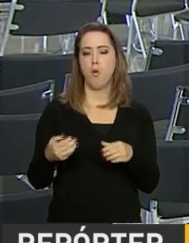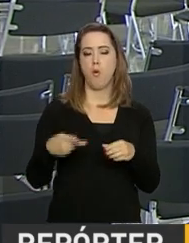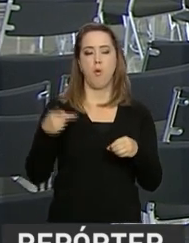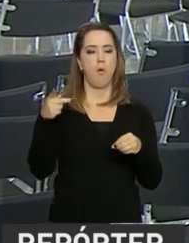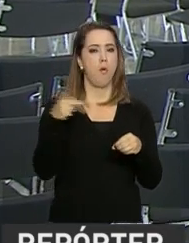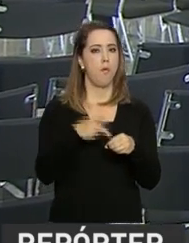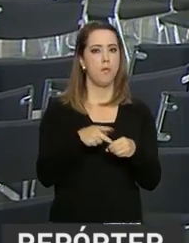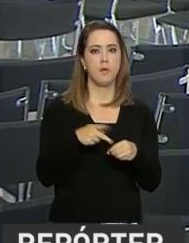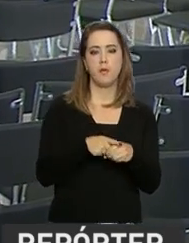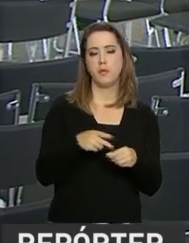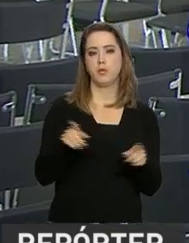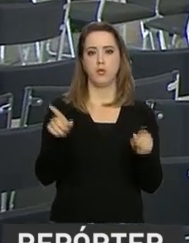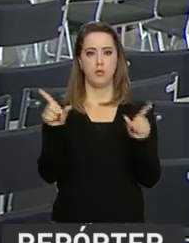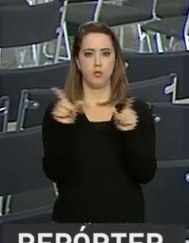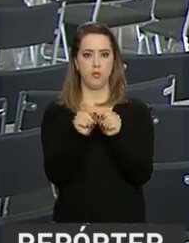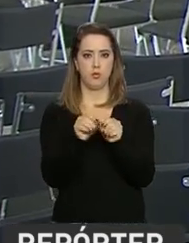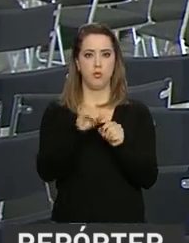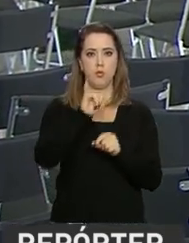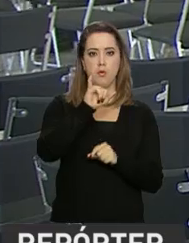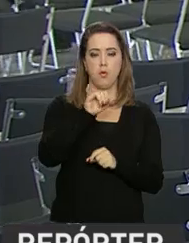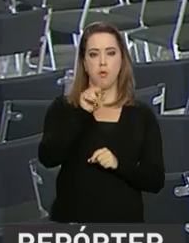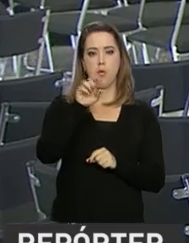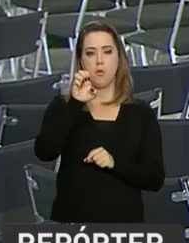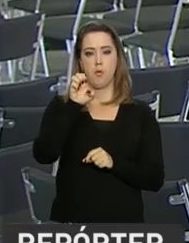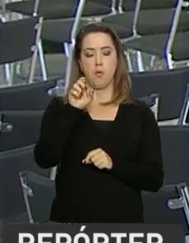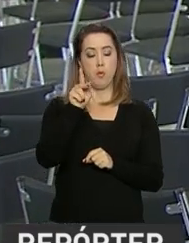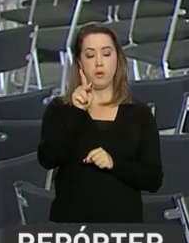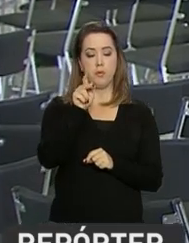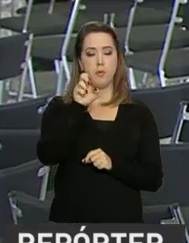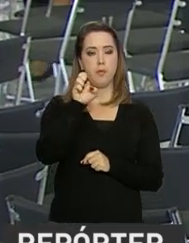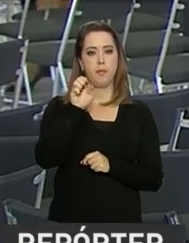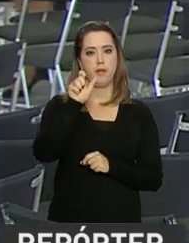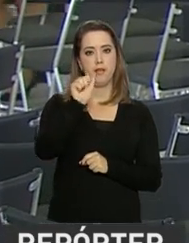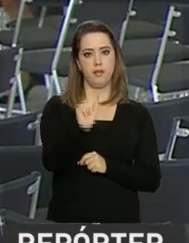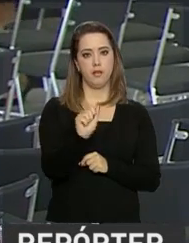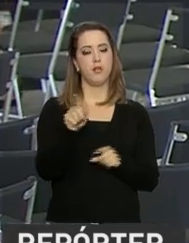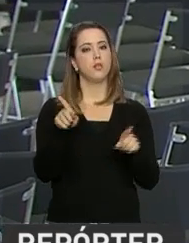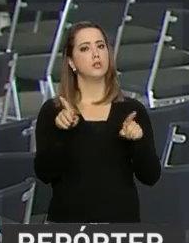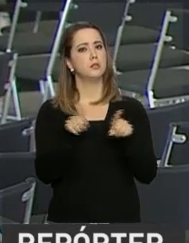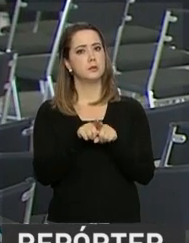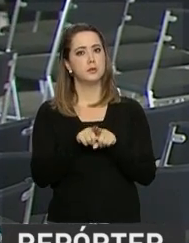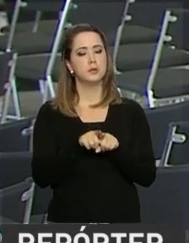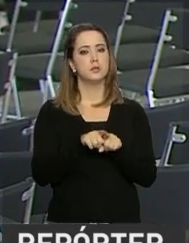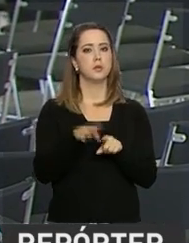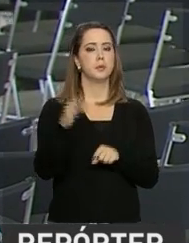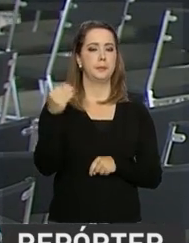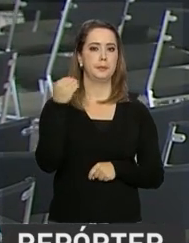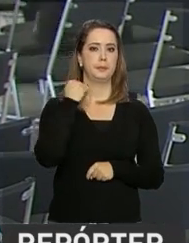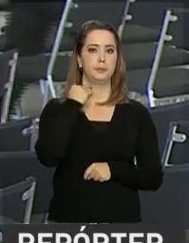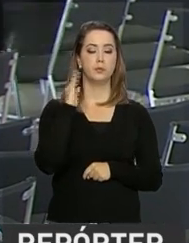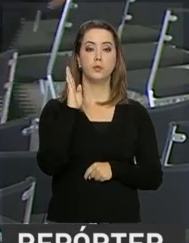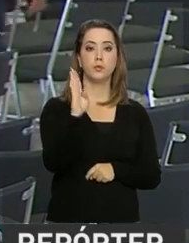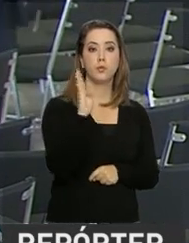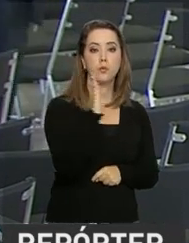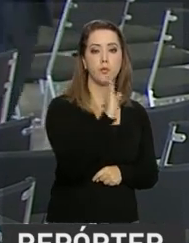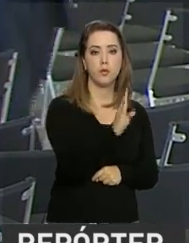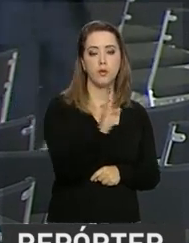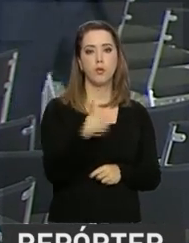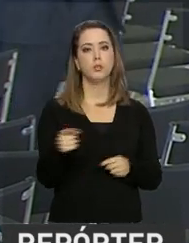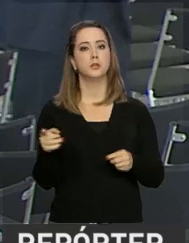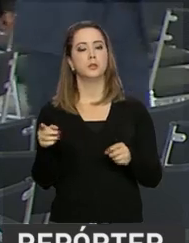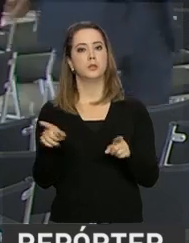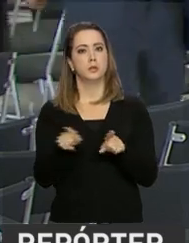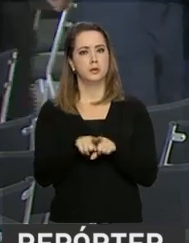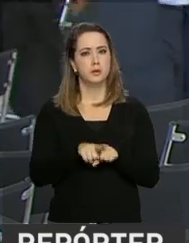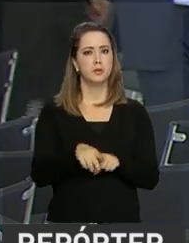Pesquisa Econômica aplicada O ipia Ernesto lozzardo no Banco do Brasil Paulo cafarelli do